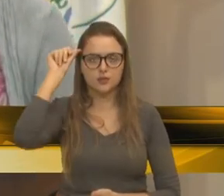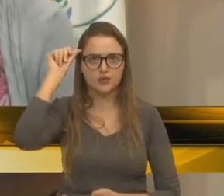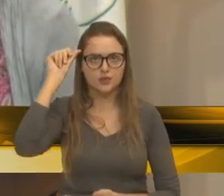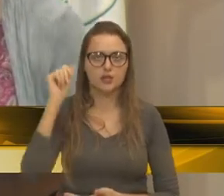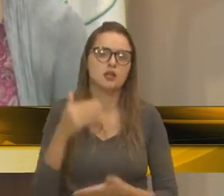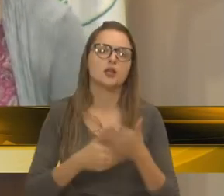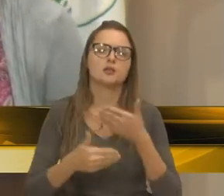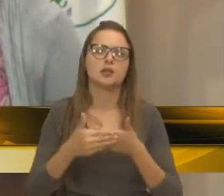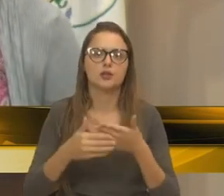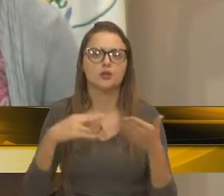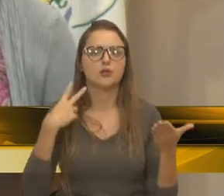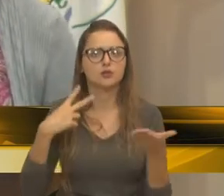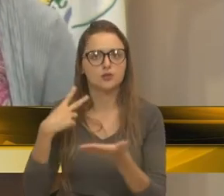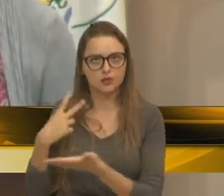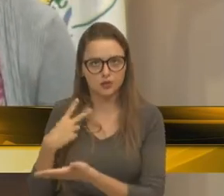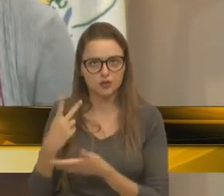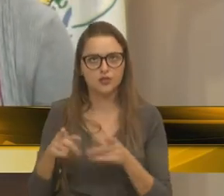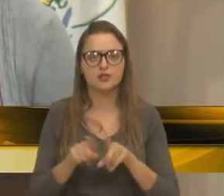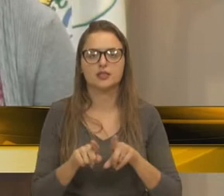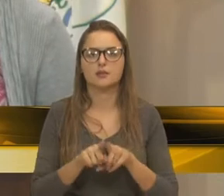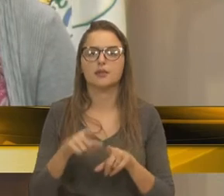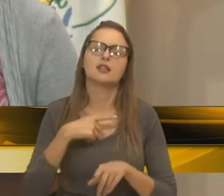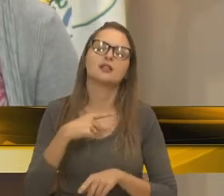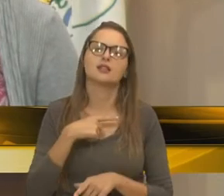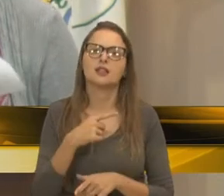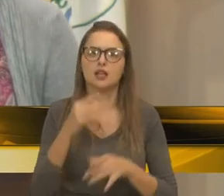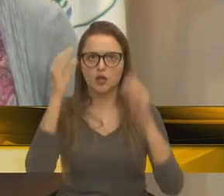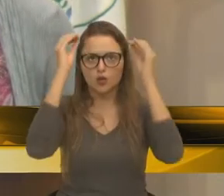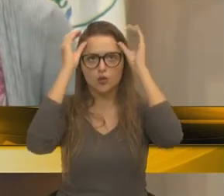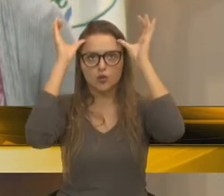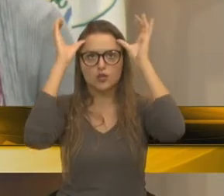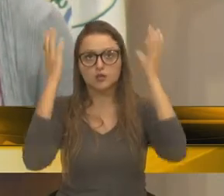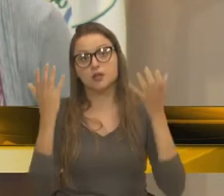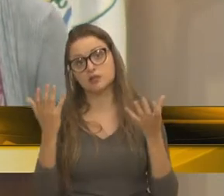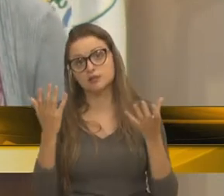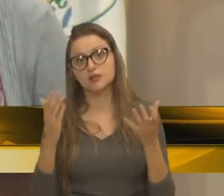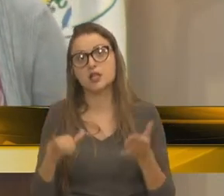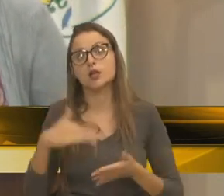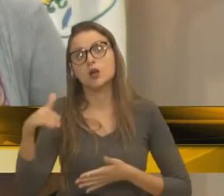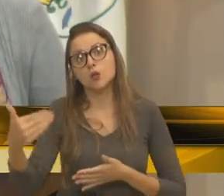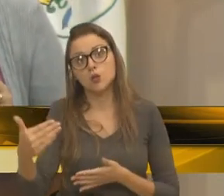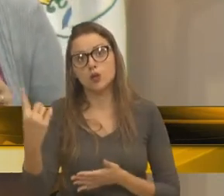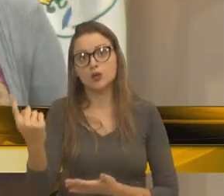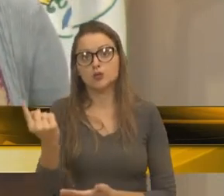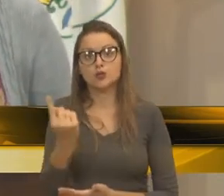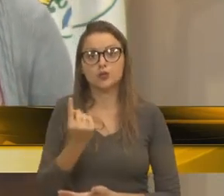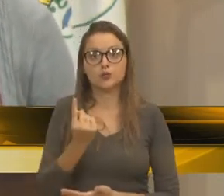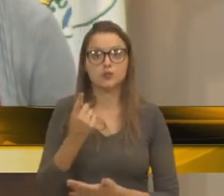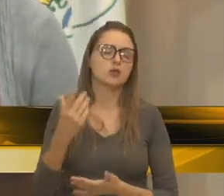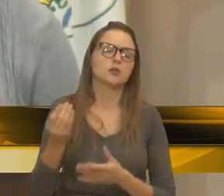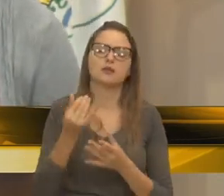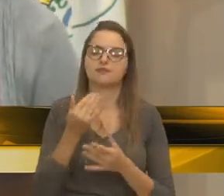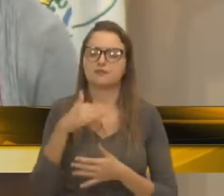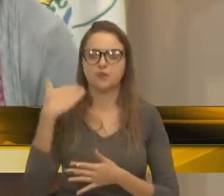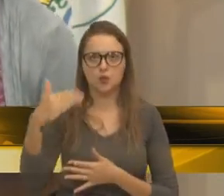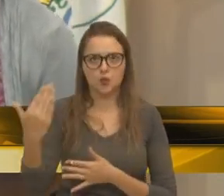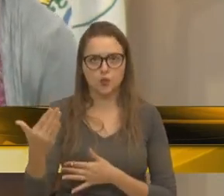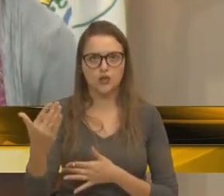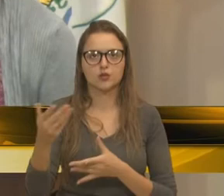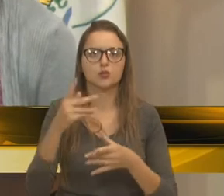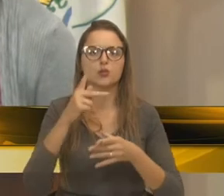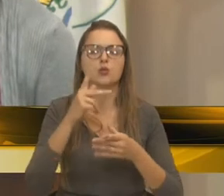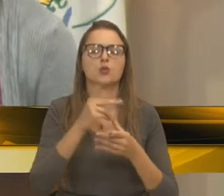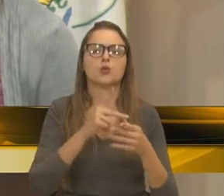que os vereadores também tenham conhecimento, até para que, quando vier o projeto do prefeito, a gente